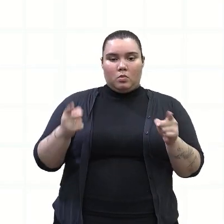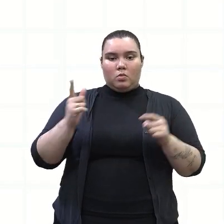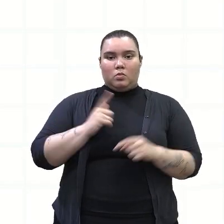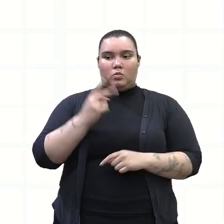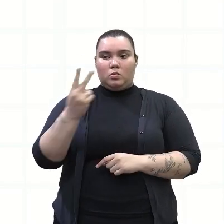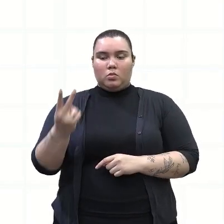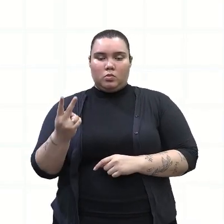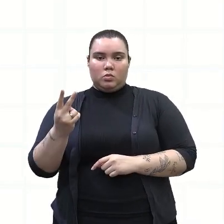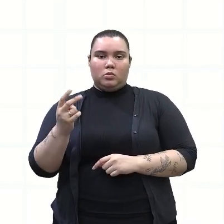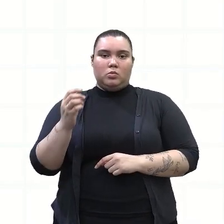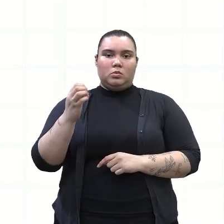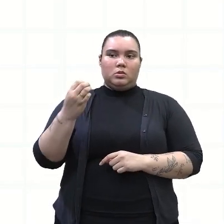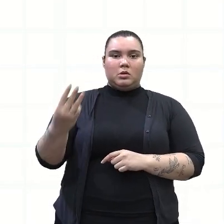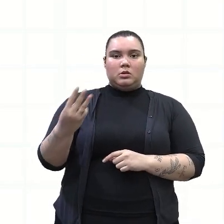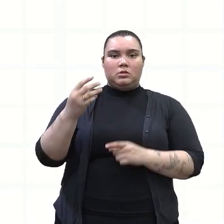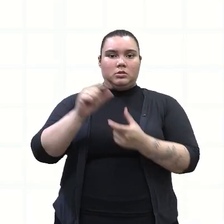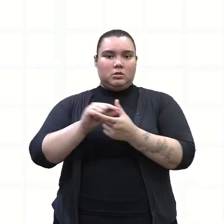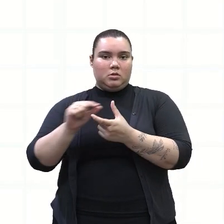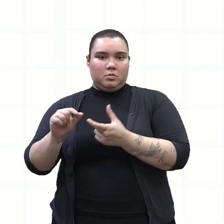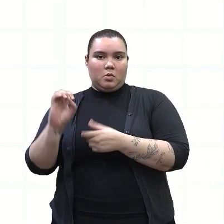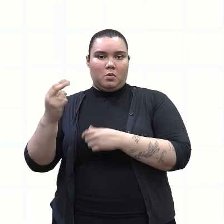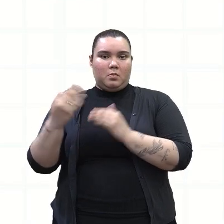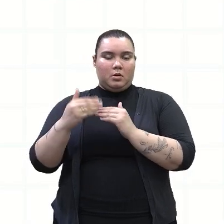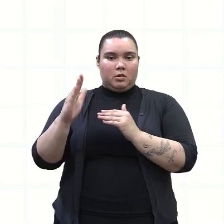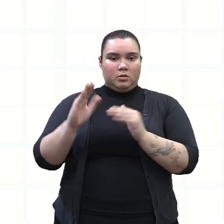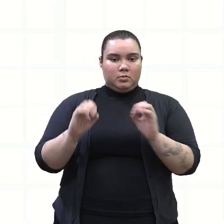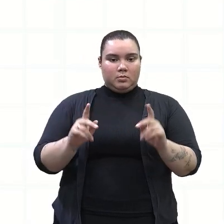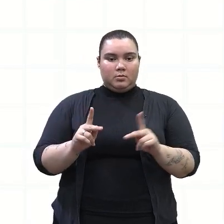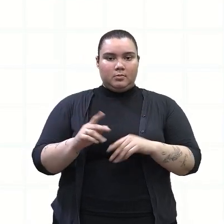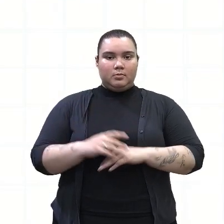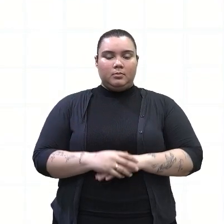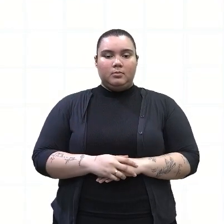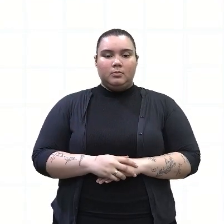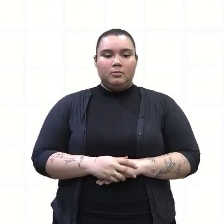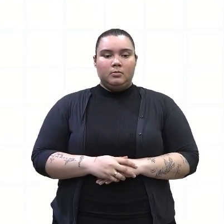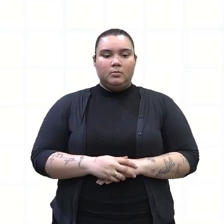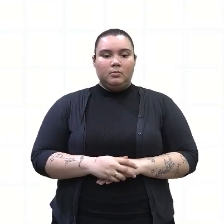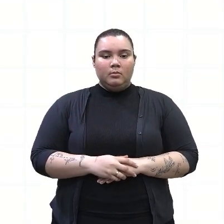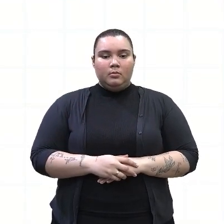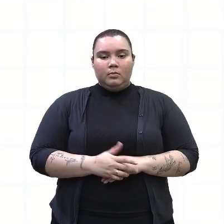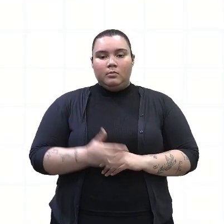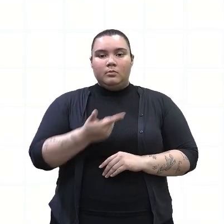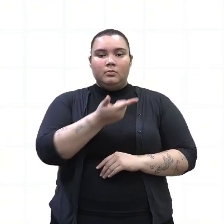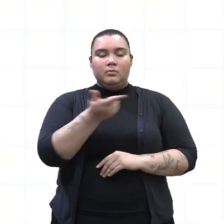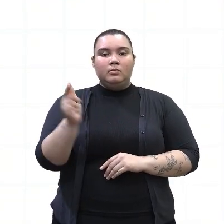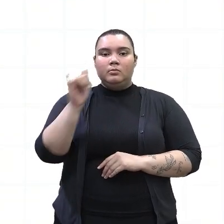duas, né? 3 sílabas ou mais. Vamos ver mais um example.